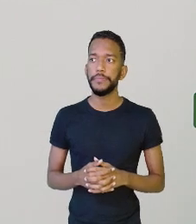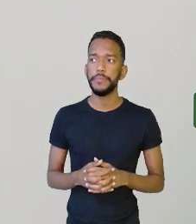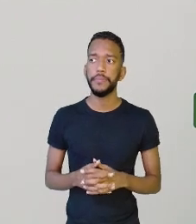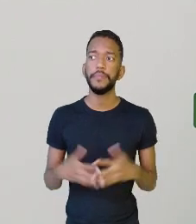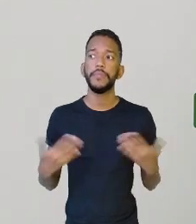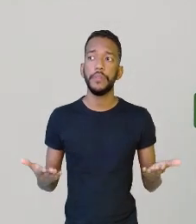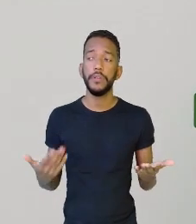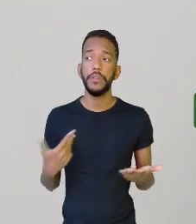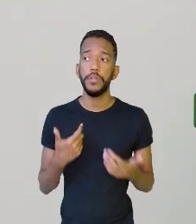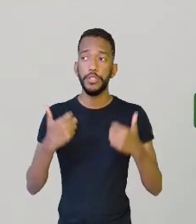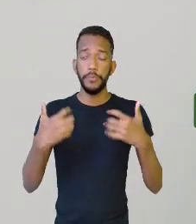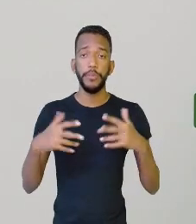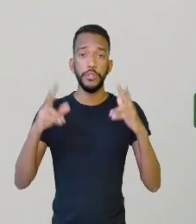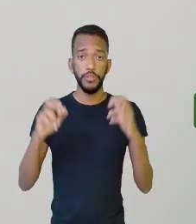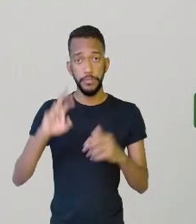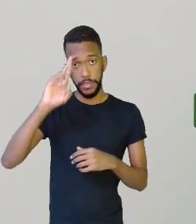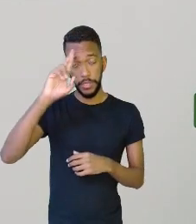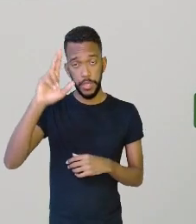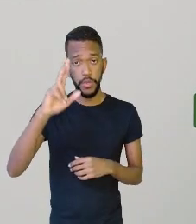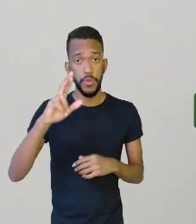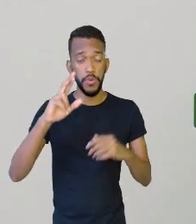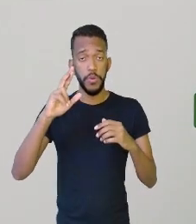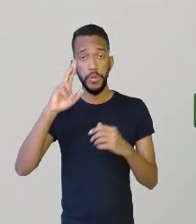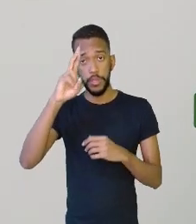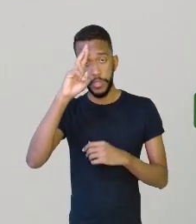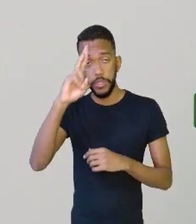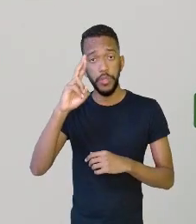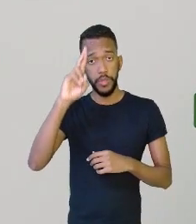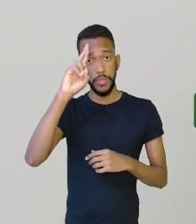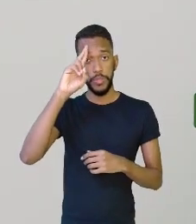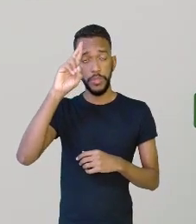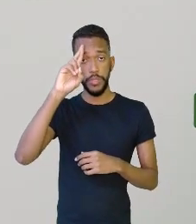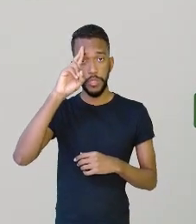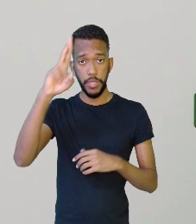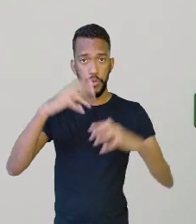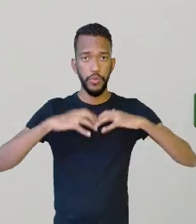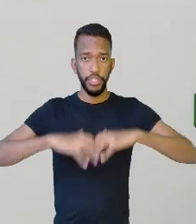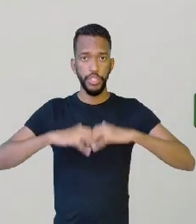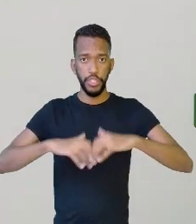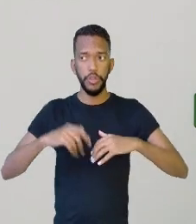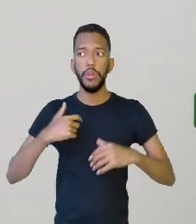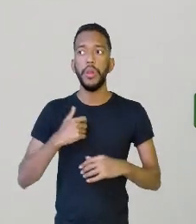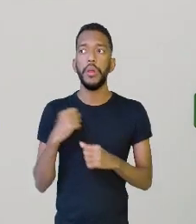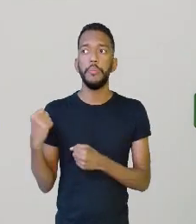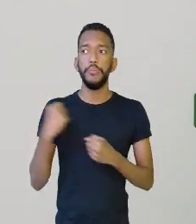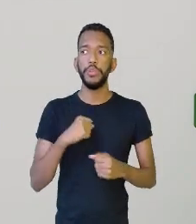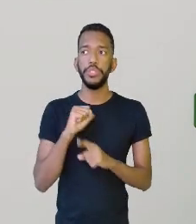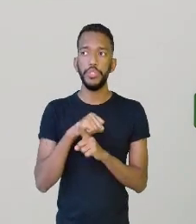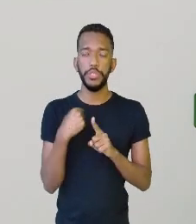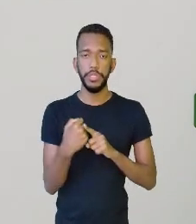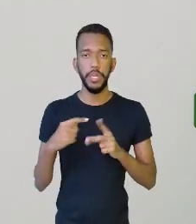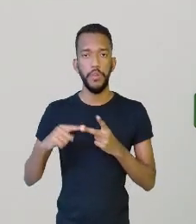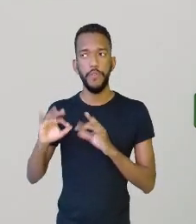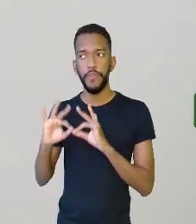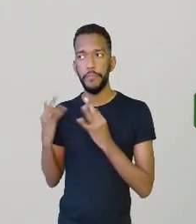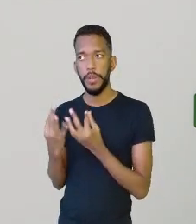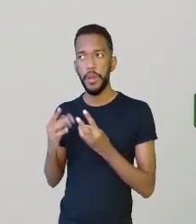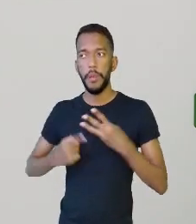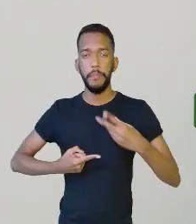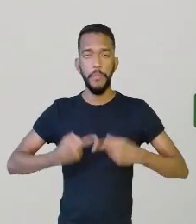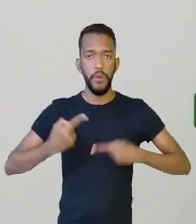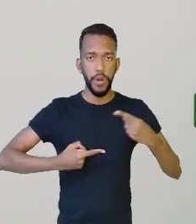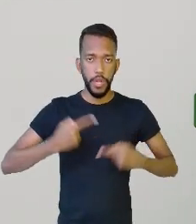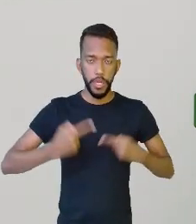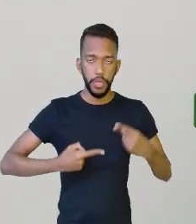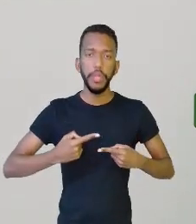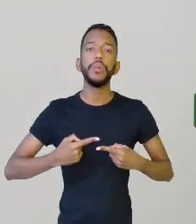quando eu falo em senhor de engenho, eu estou dizendo o seguinte, estou dizendo que ele é o detentor do poder social, familiar, político